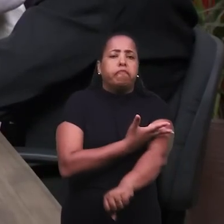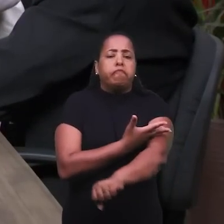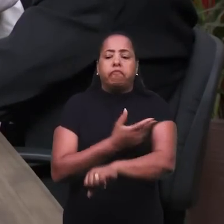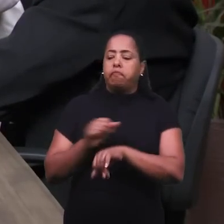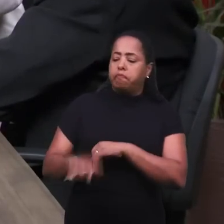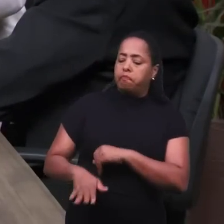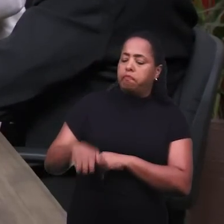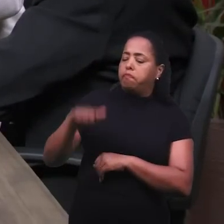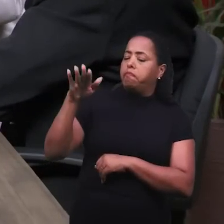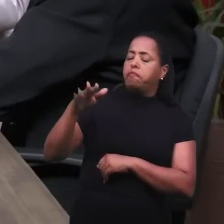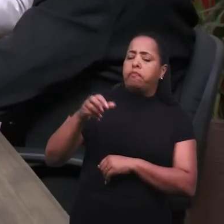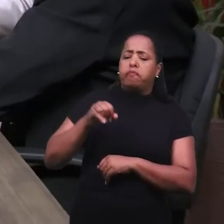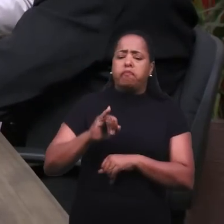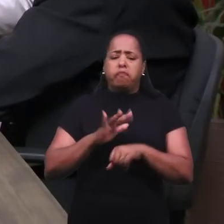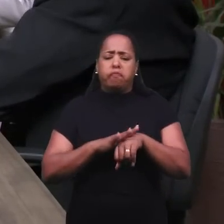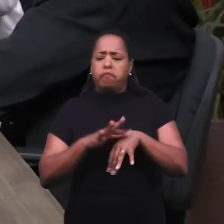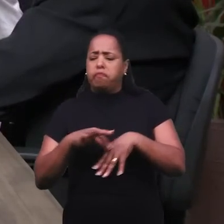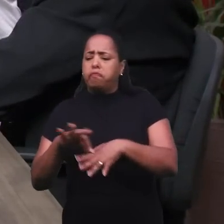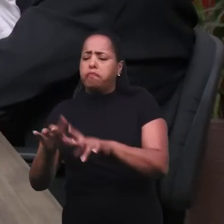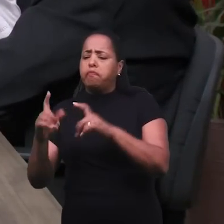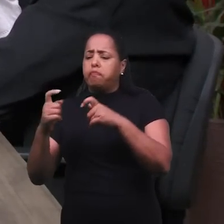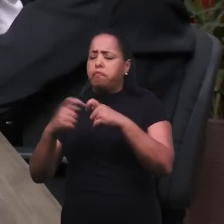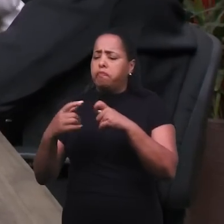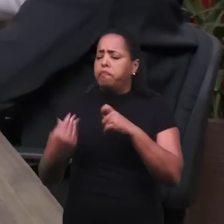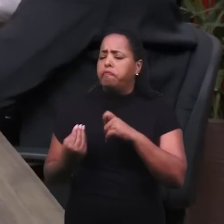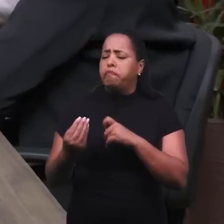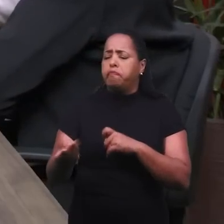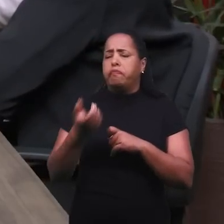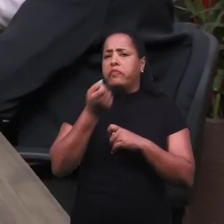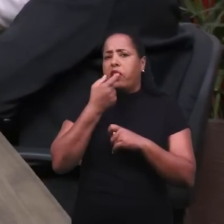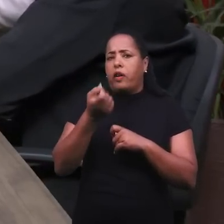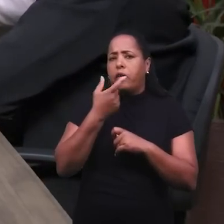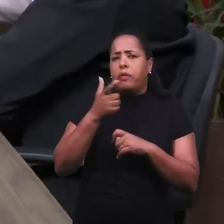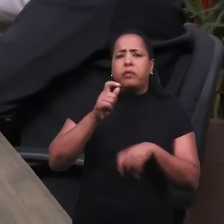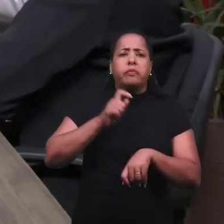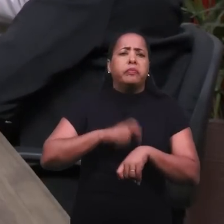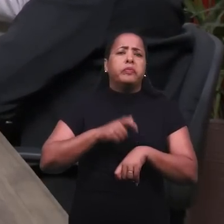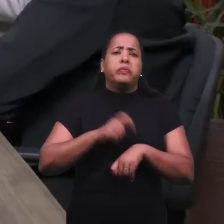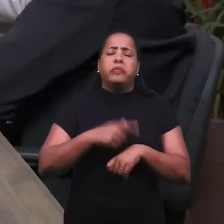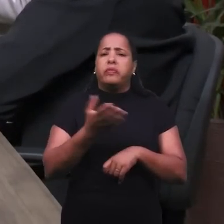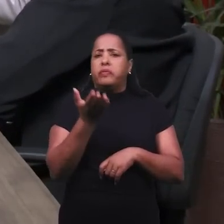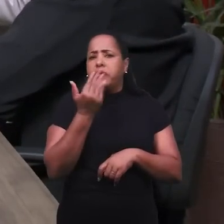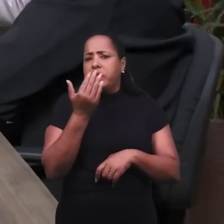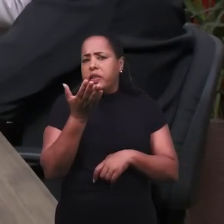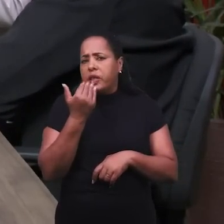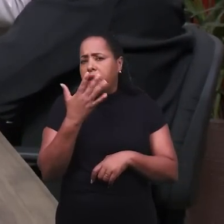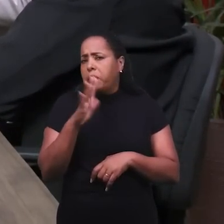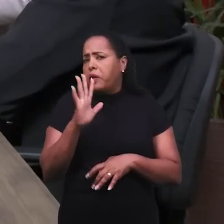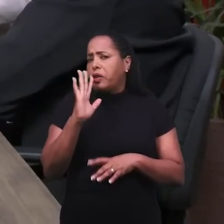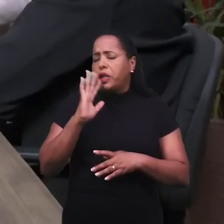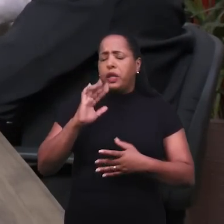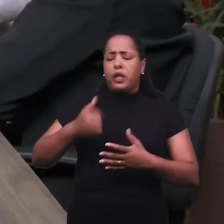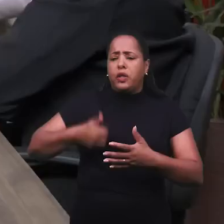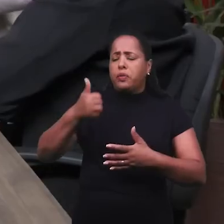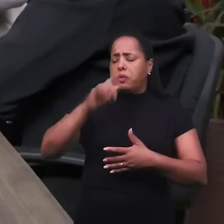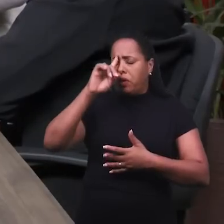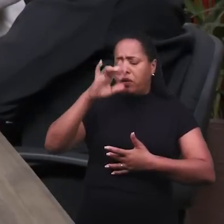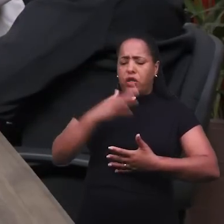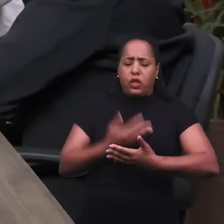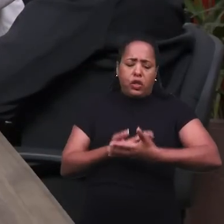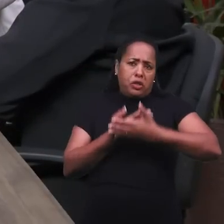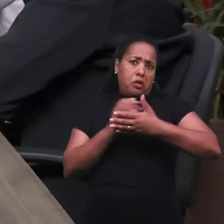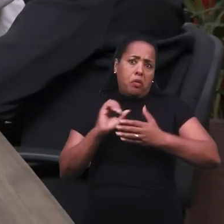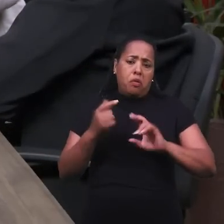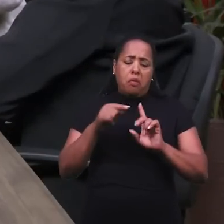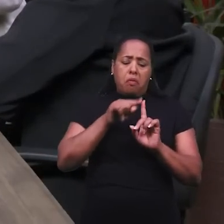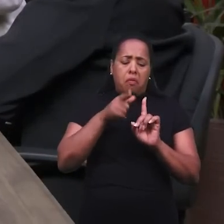seu crescimento, está doente, leva no médico, dá remédio, a hora da alimentação, desde dos primeiros dias de vida, desde a